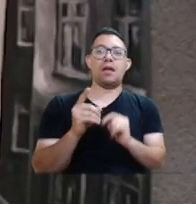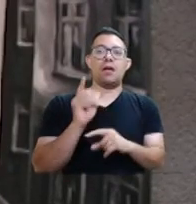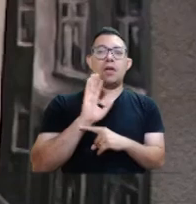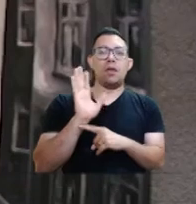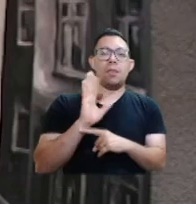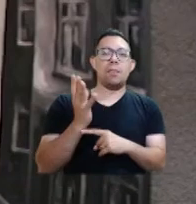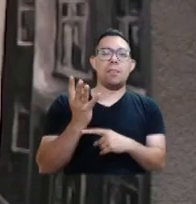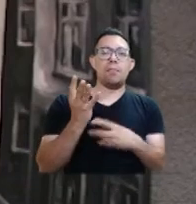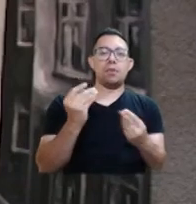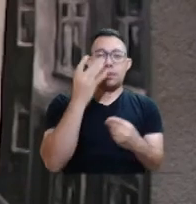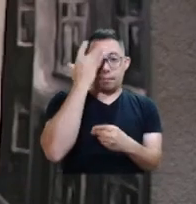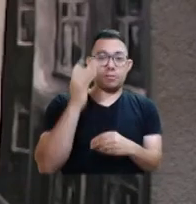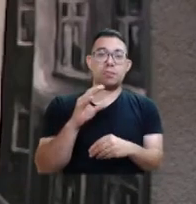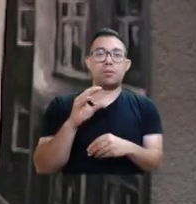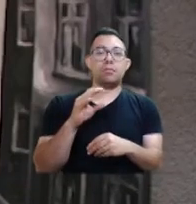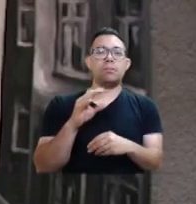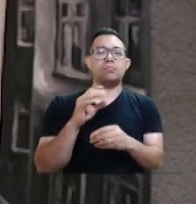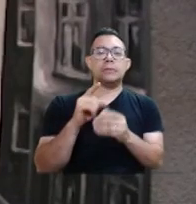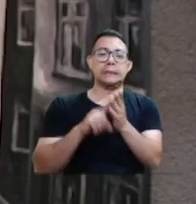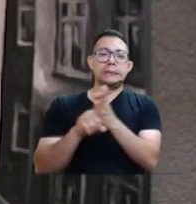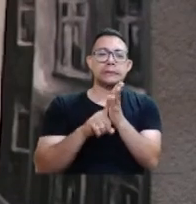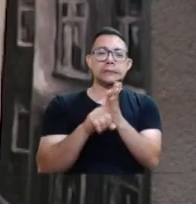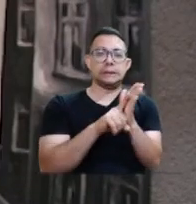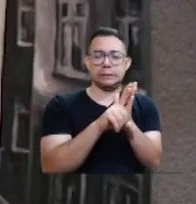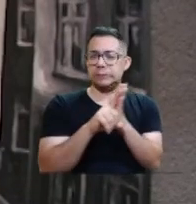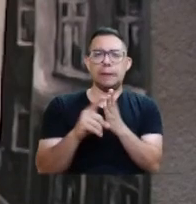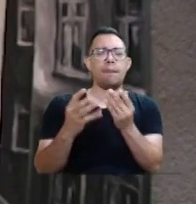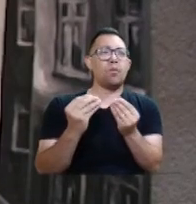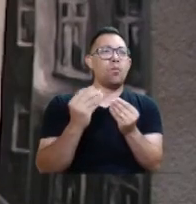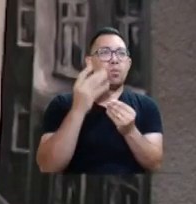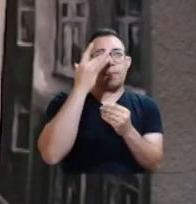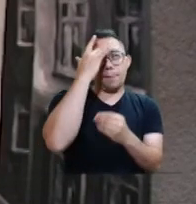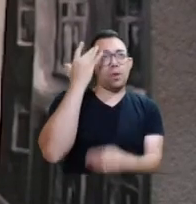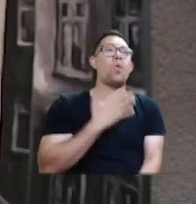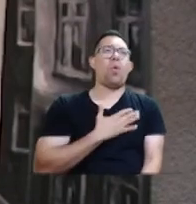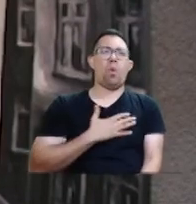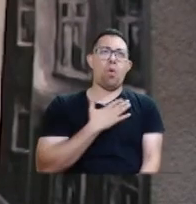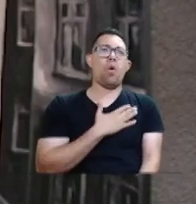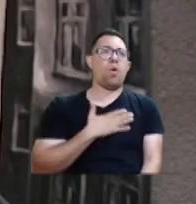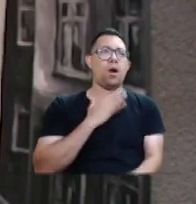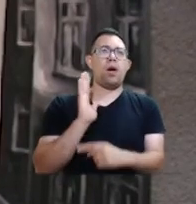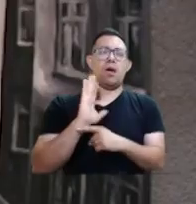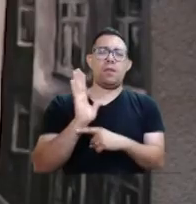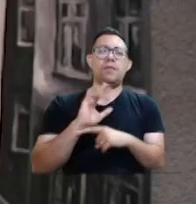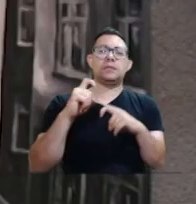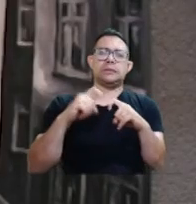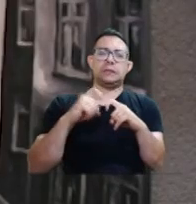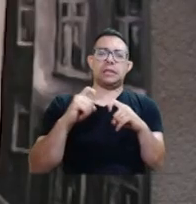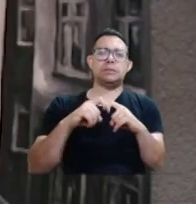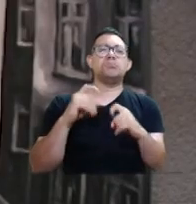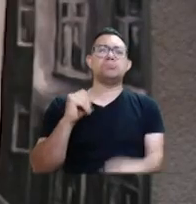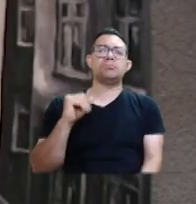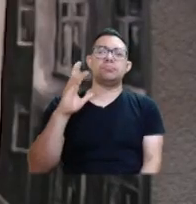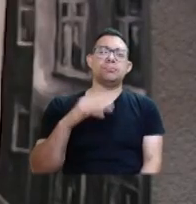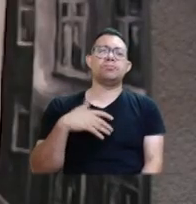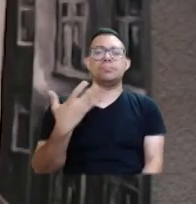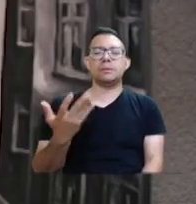tipo de filme que tinha muita procura, né? Então você perdia boa parte da